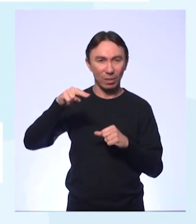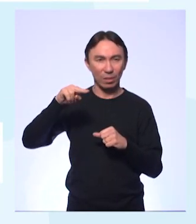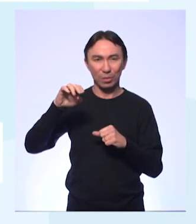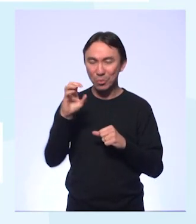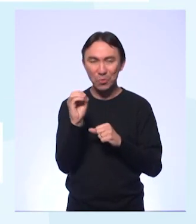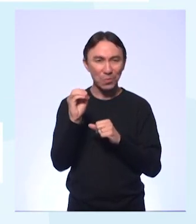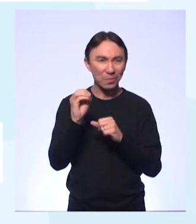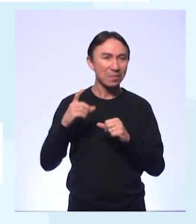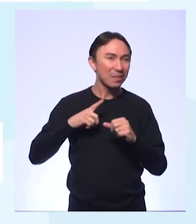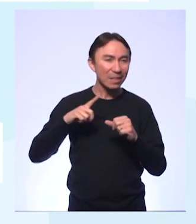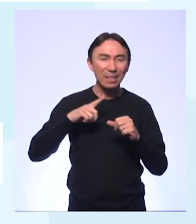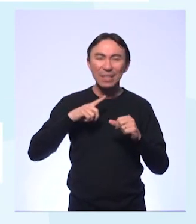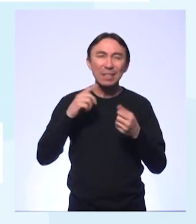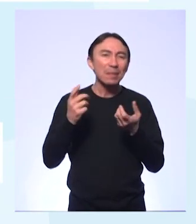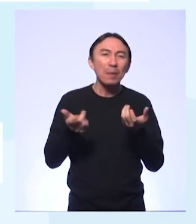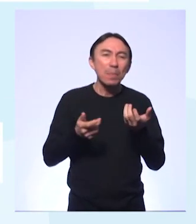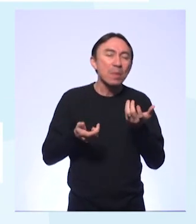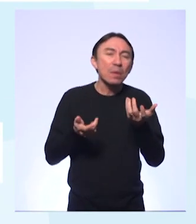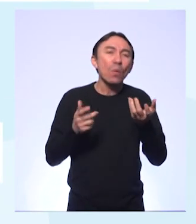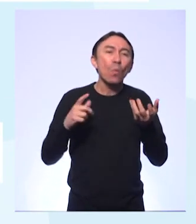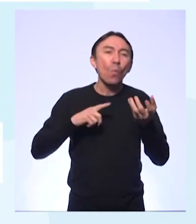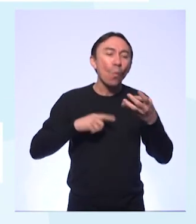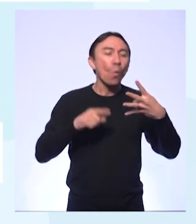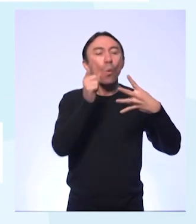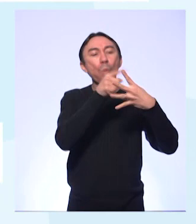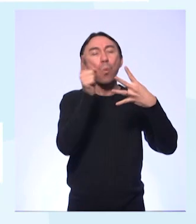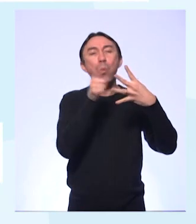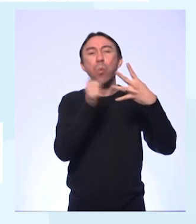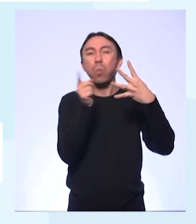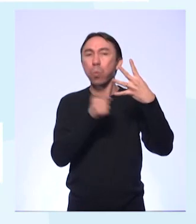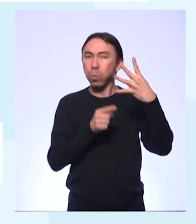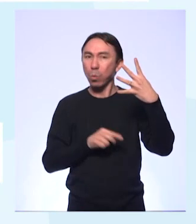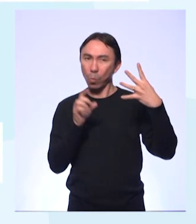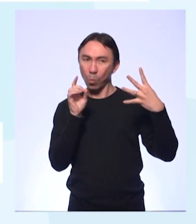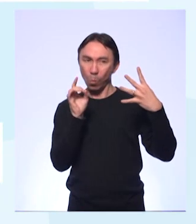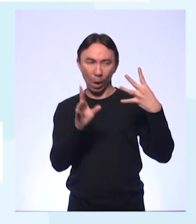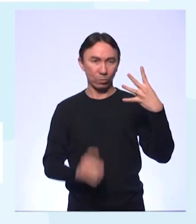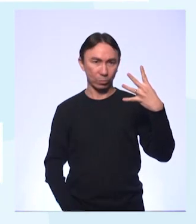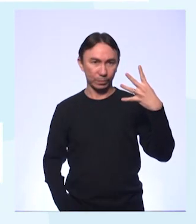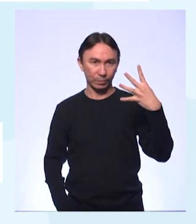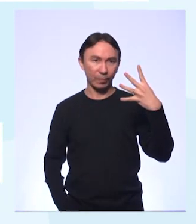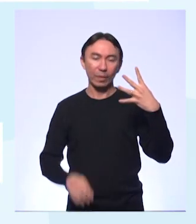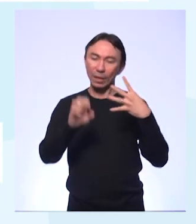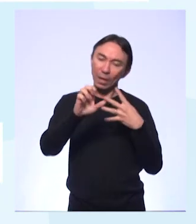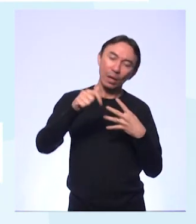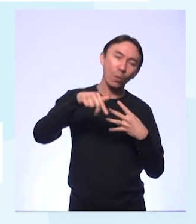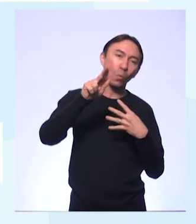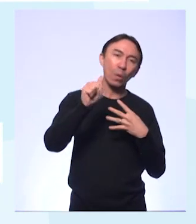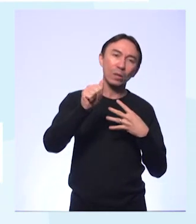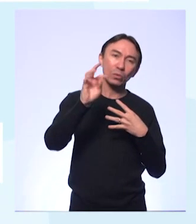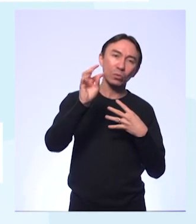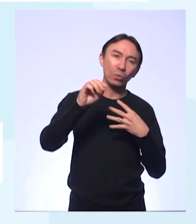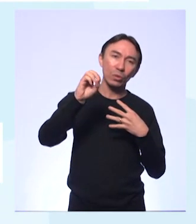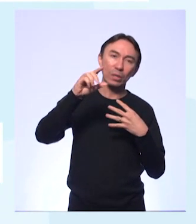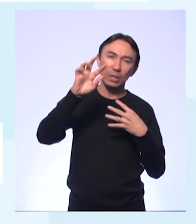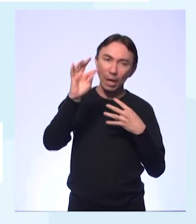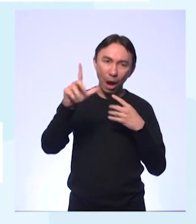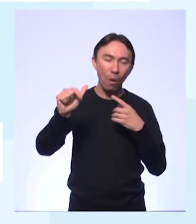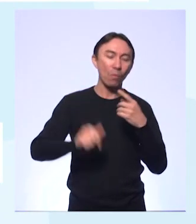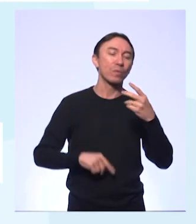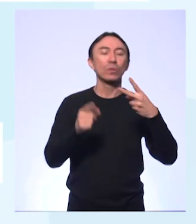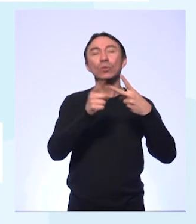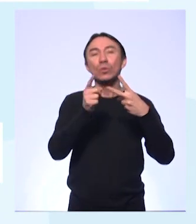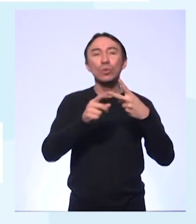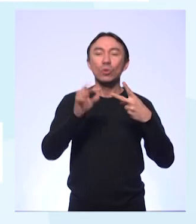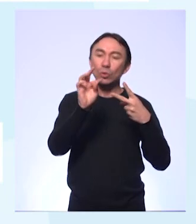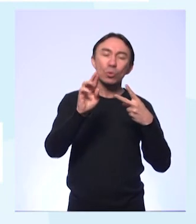4 tipos, né, de climas que nós temos aí. O equatorial, o tropical, o desértico e o